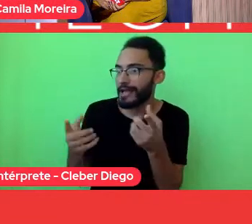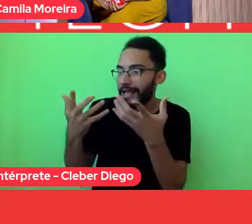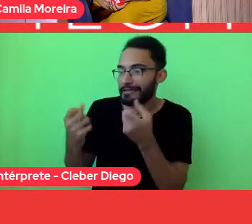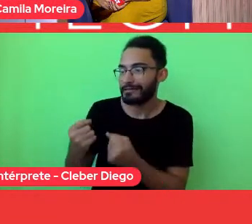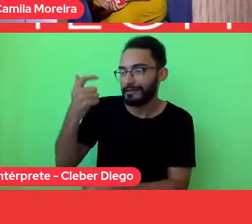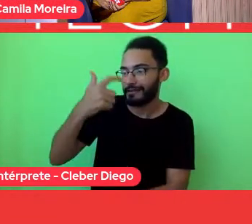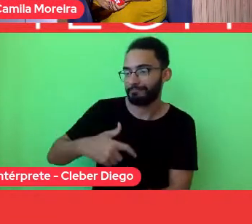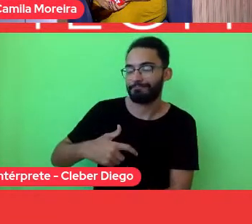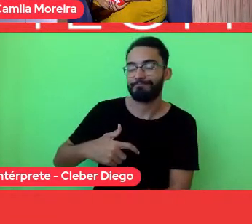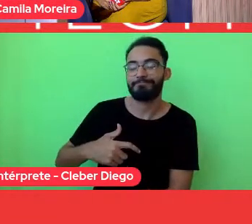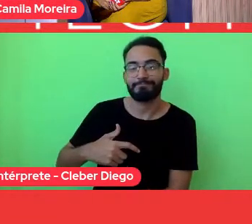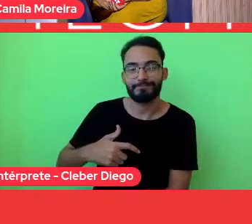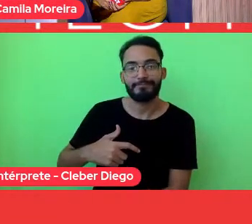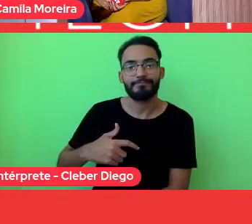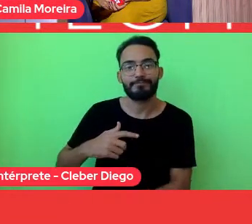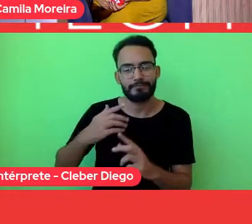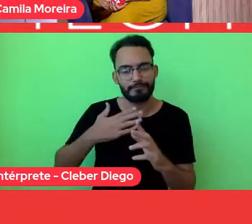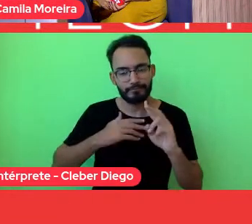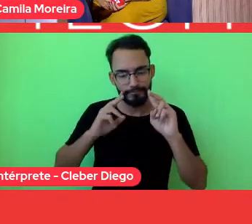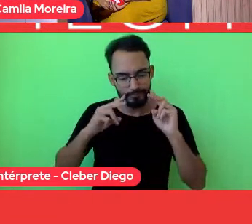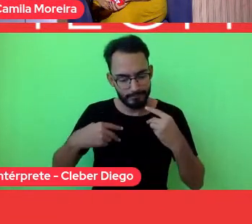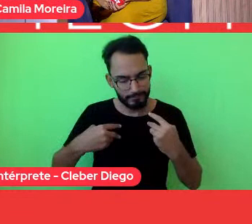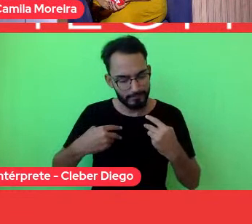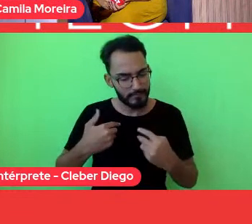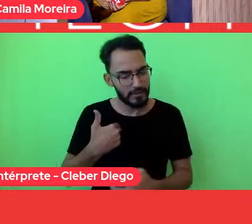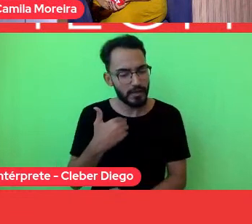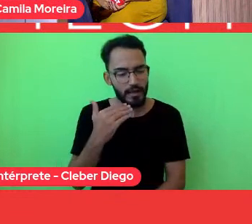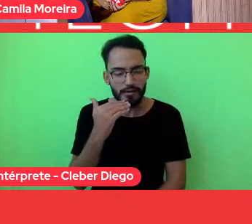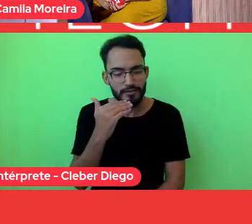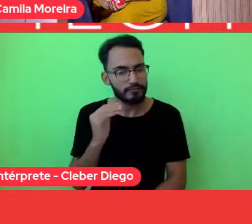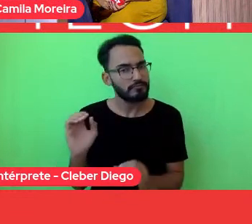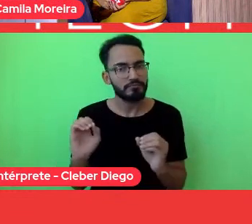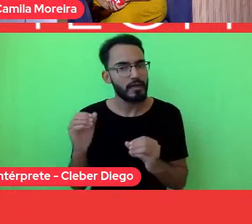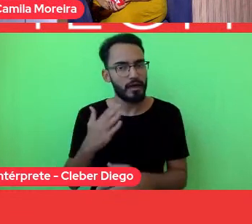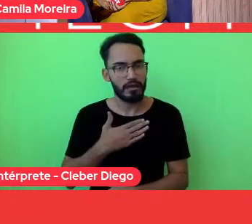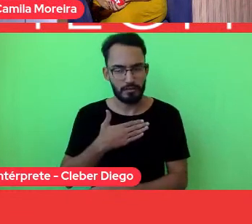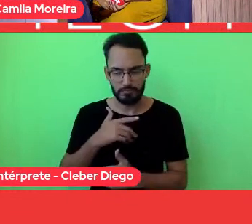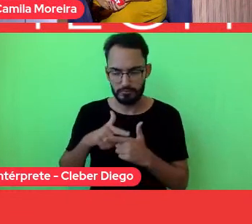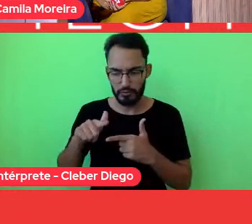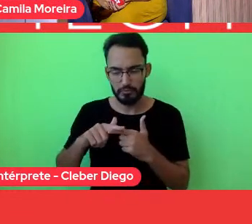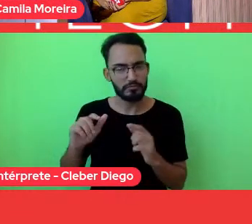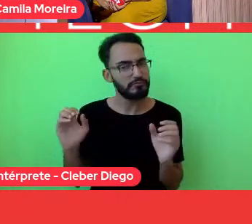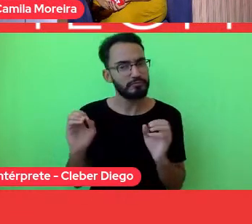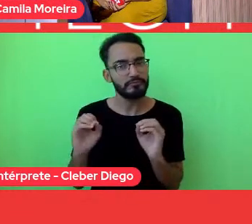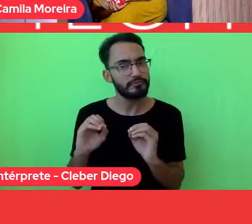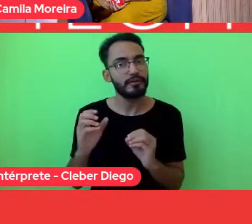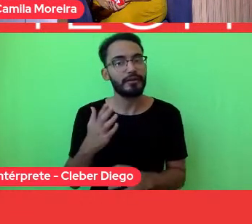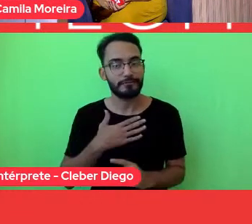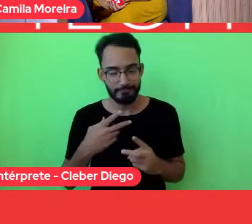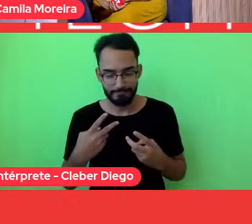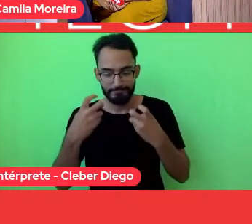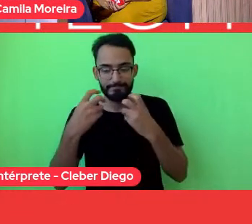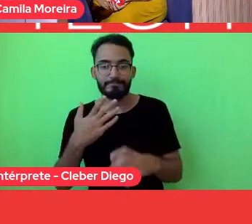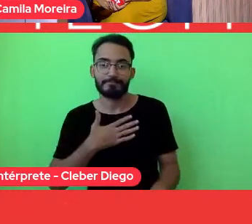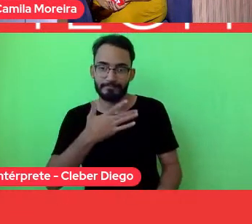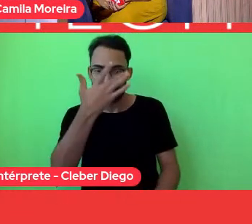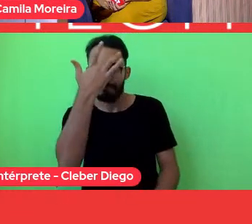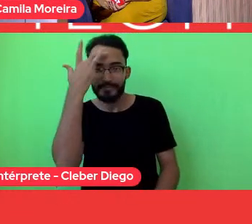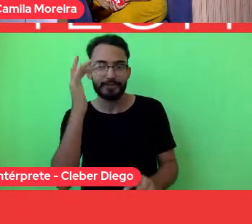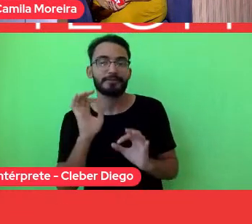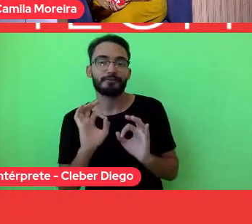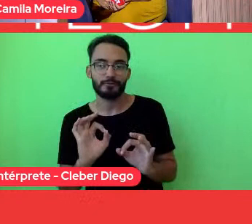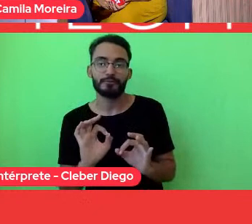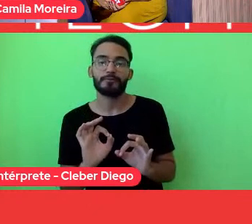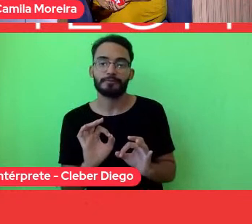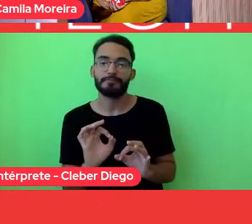comecei a olhar para mim e falar, poxa, eu não tenho um defeito, eu não sou um problema. E eu comecei a me reconhecer como pessoa, sabe?